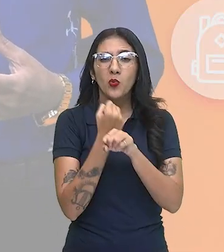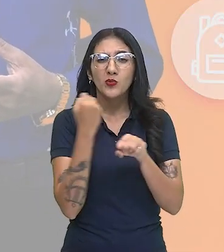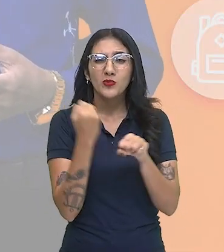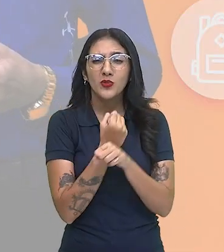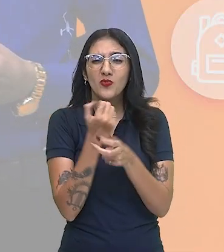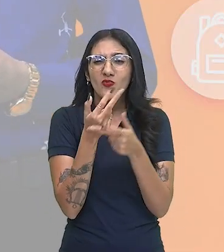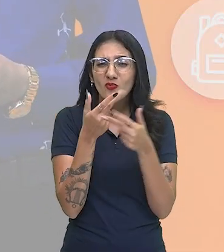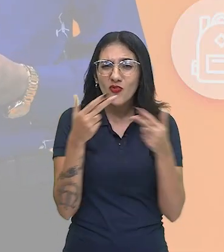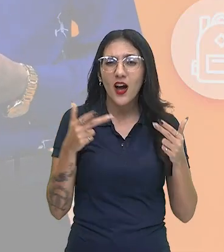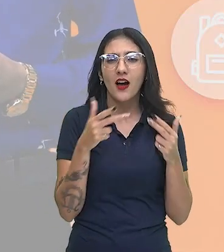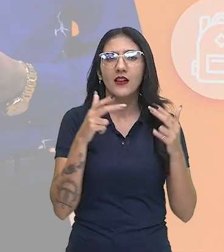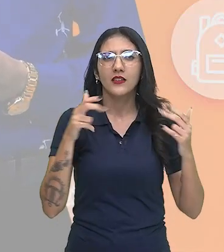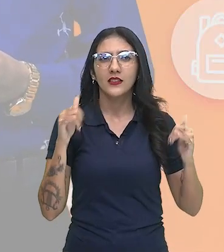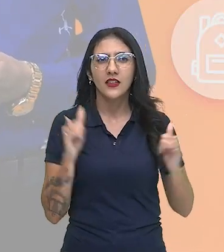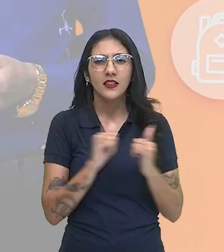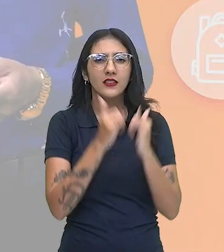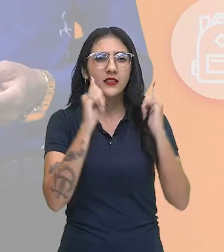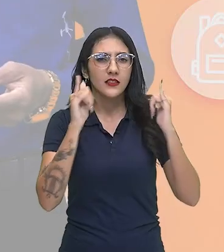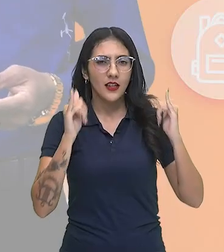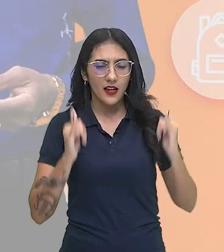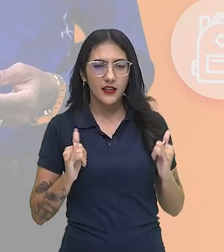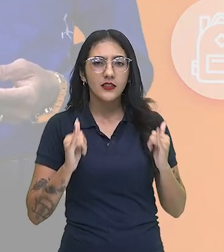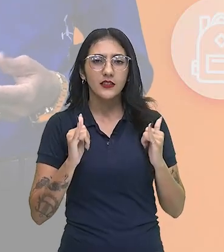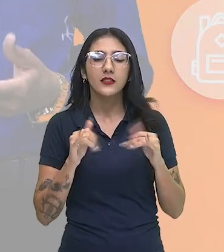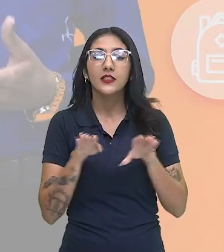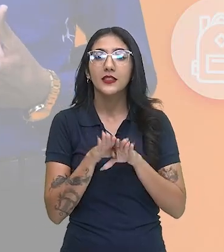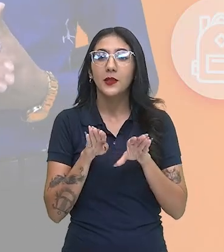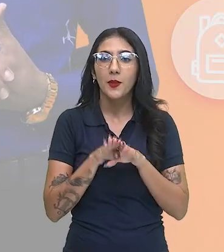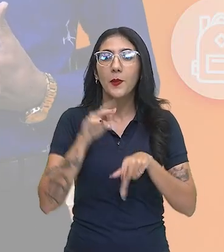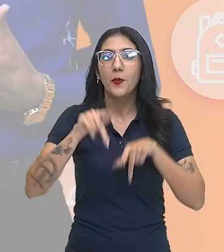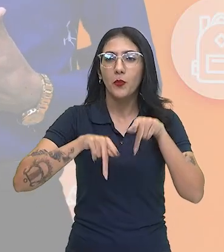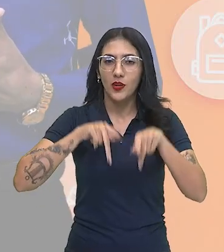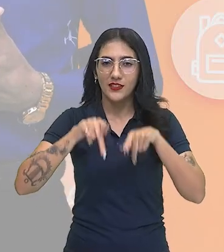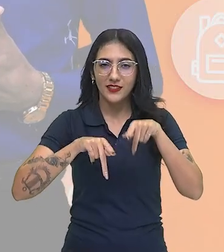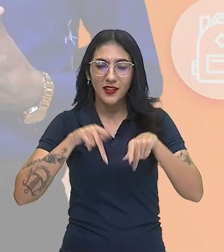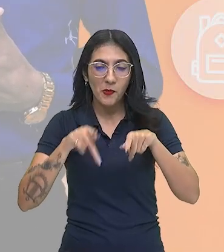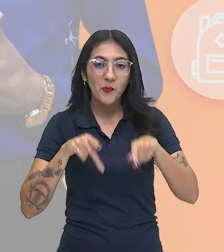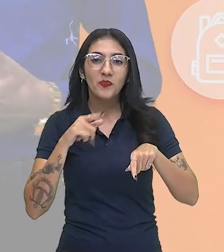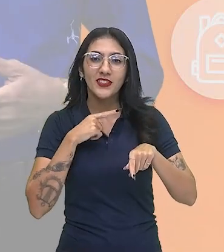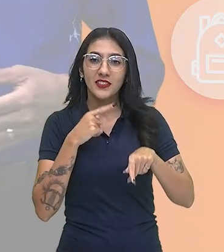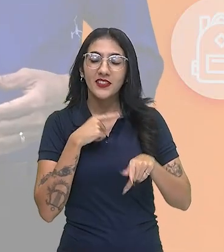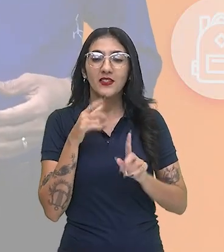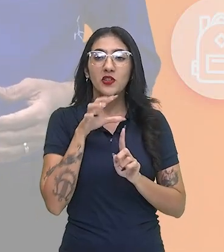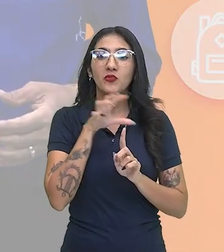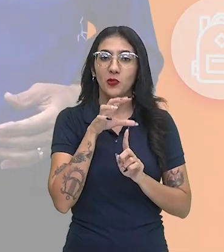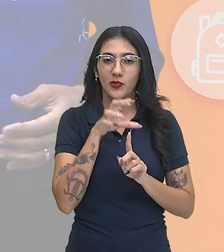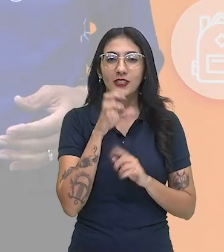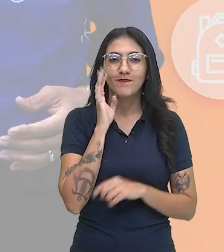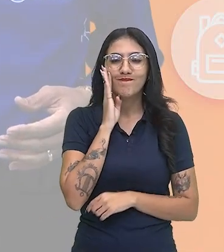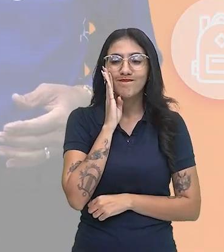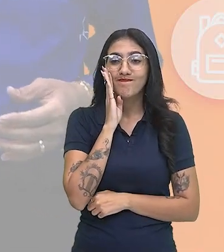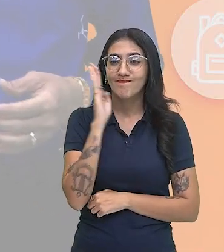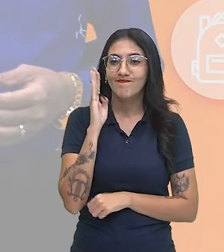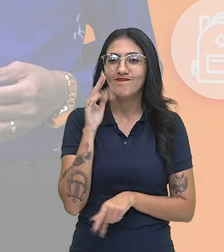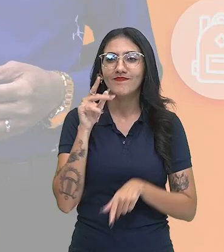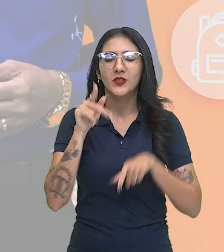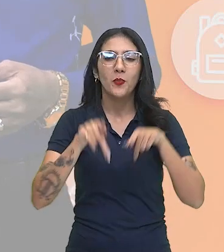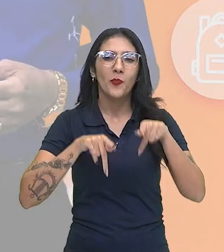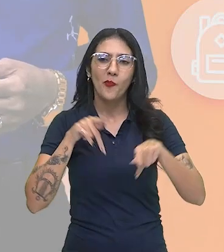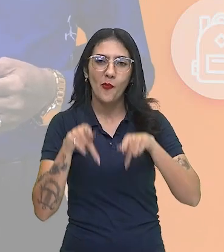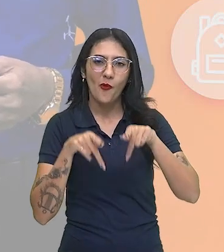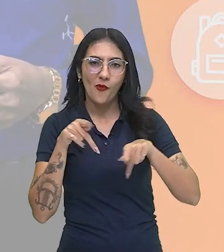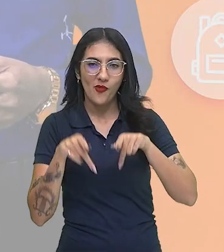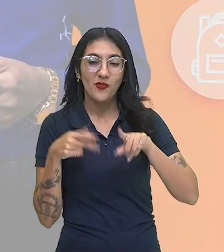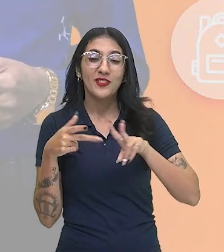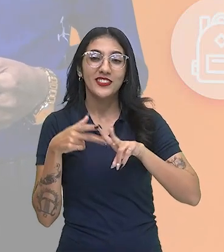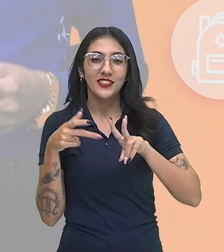grandes hidrelétricas e as suas populações que foram afetadas, sobretudo os